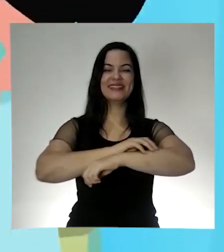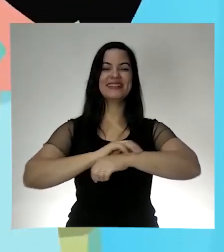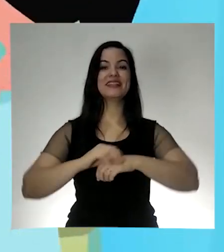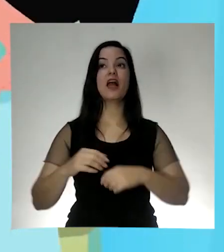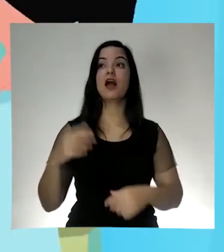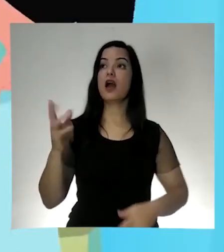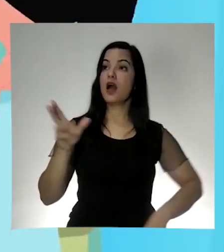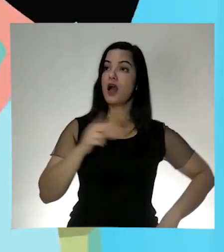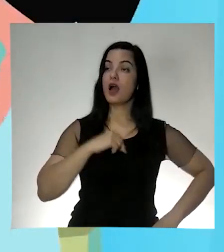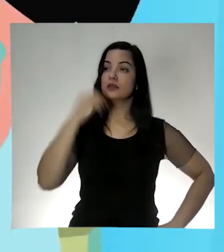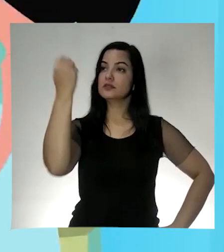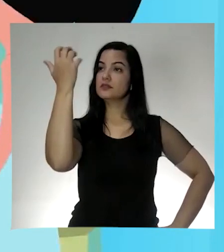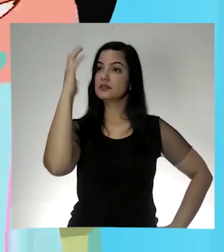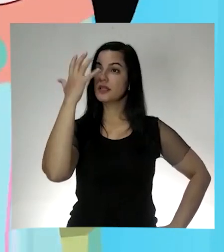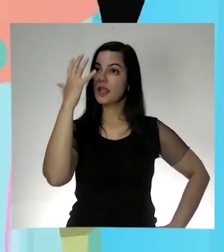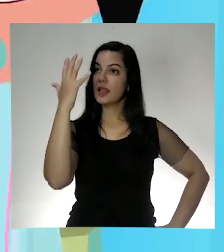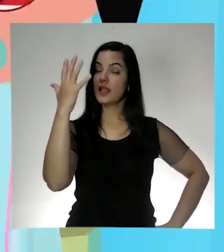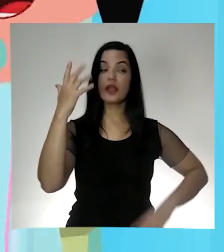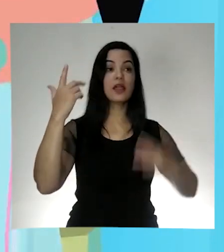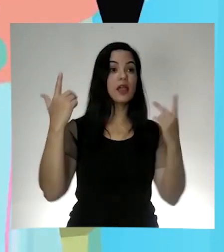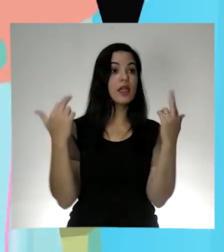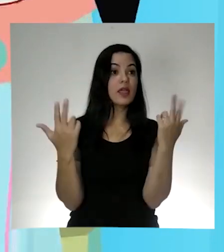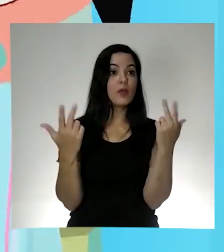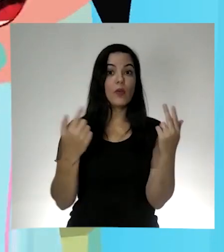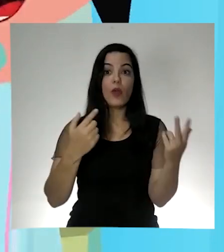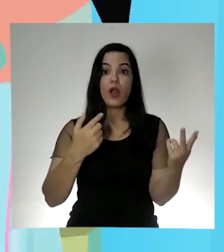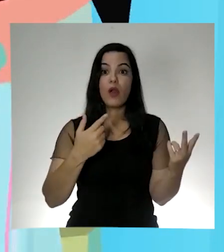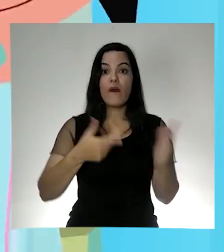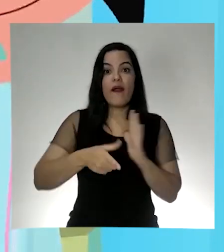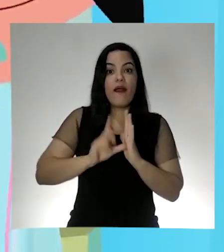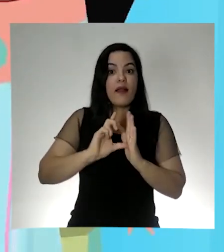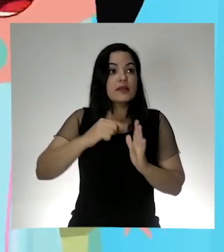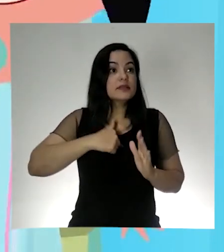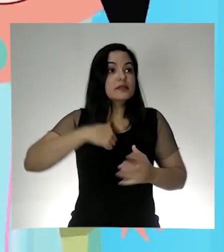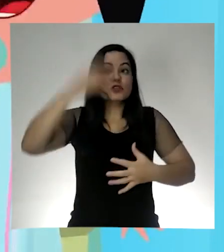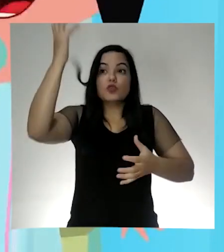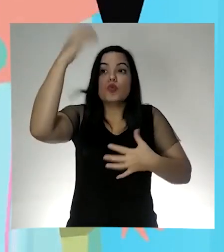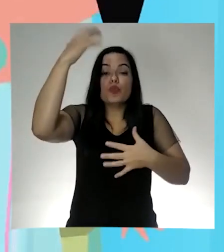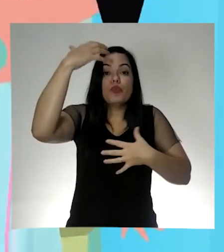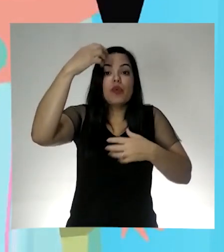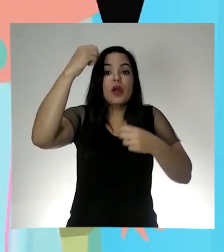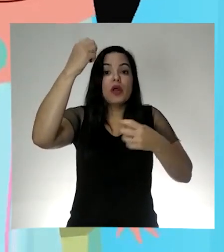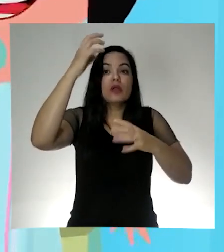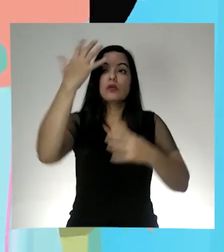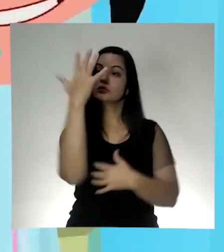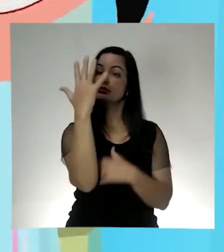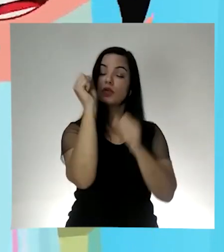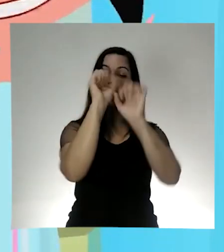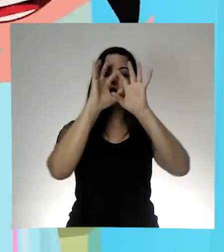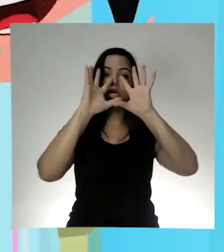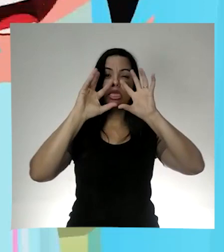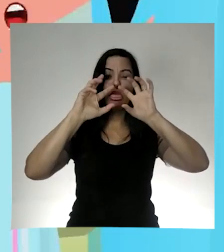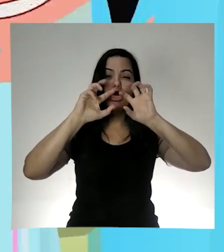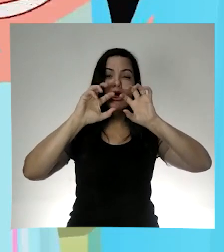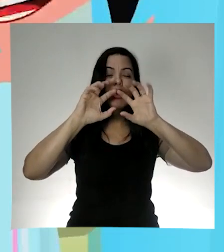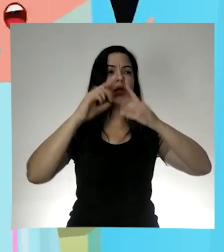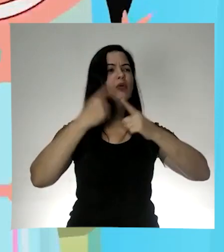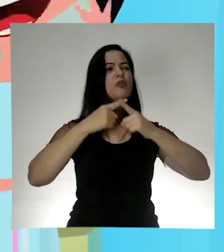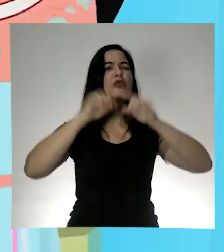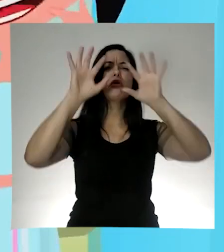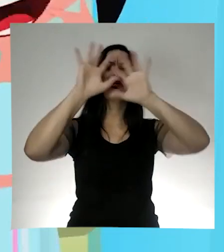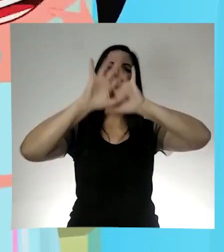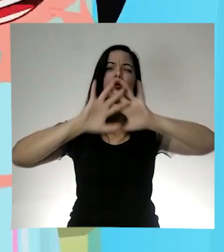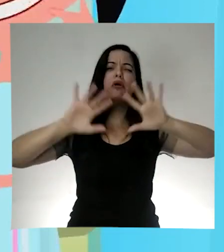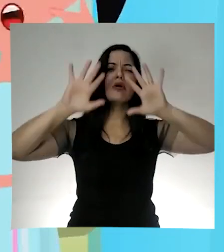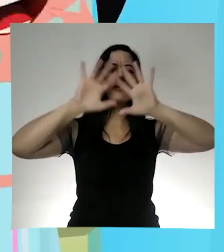O espelho. Ele ficou igual quando eu tomei banho. Embaçado. Por que será que o espelho